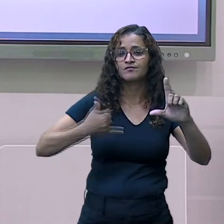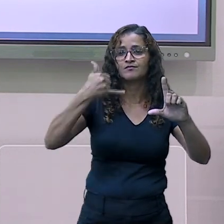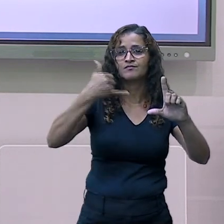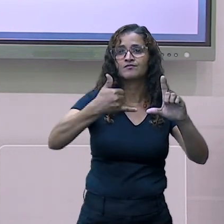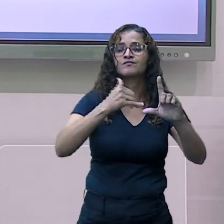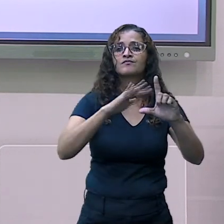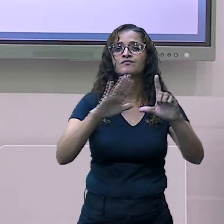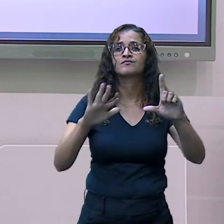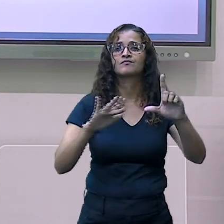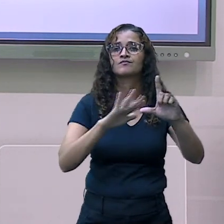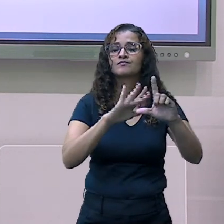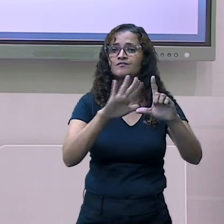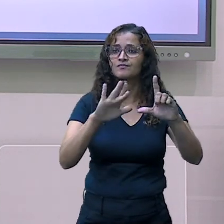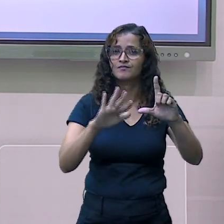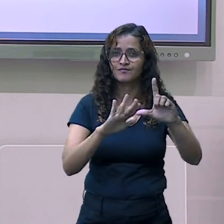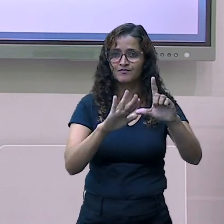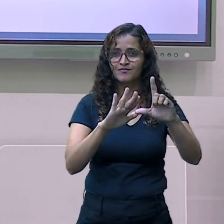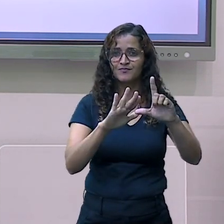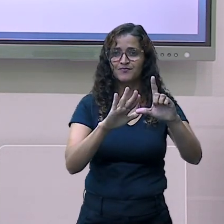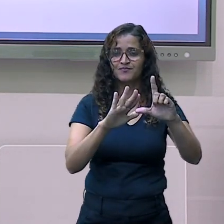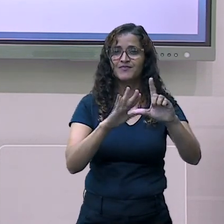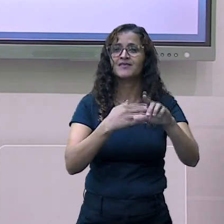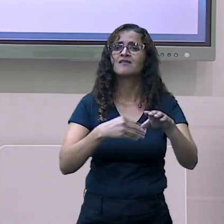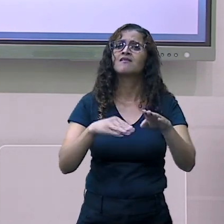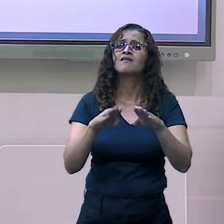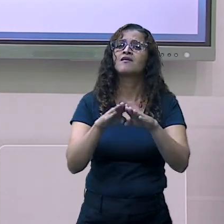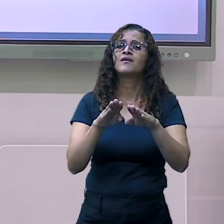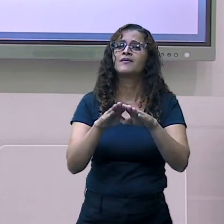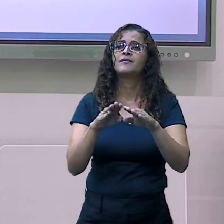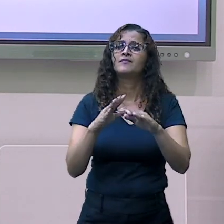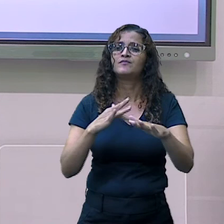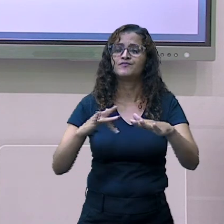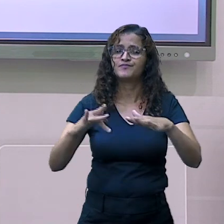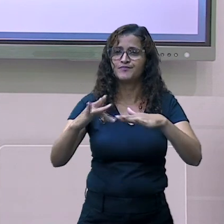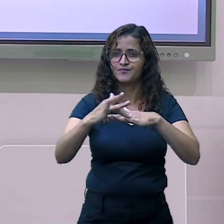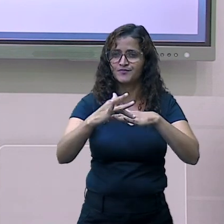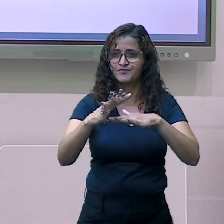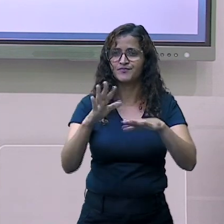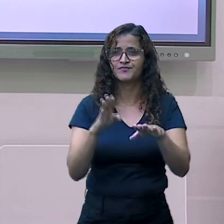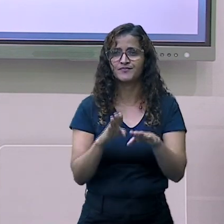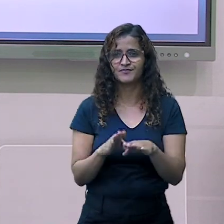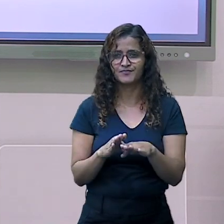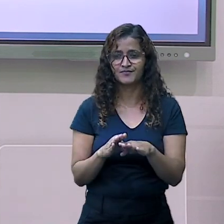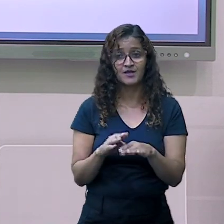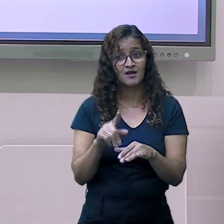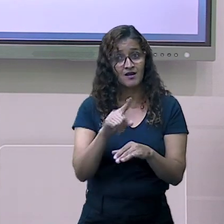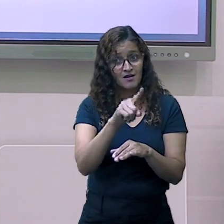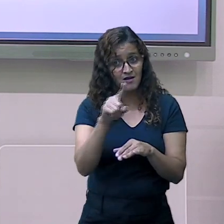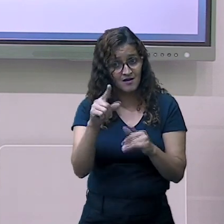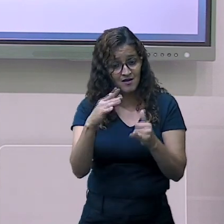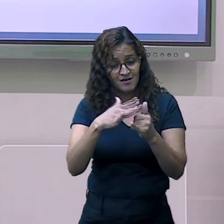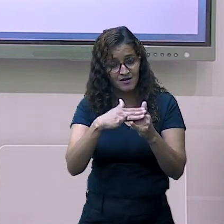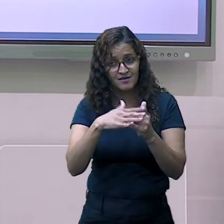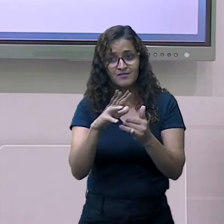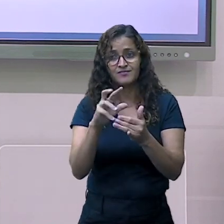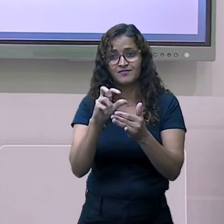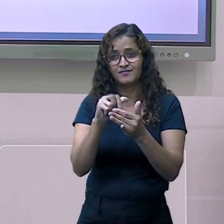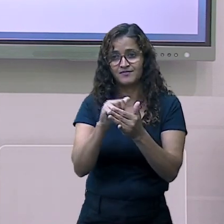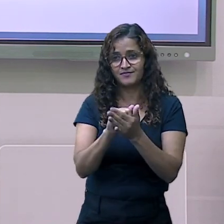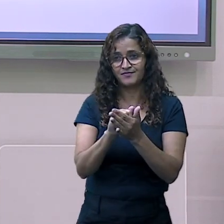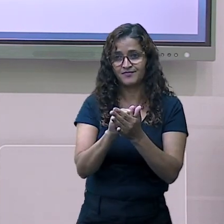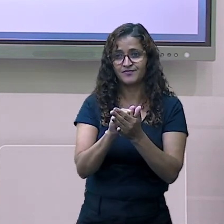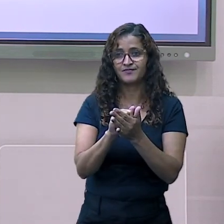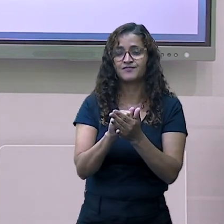seu celular na imagem que aparece no canto da tela, acesse nossas redes sociais e se inscreva